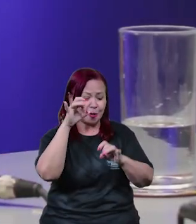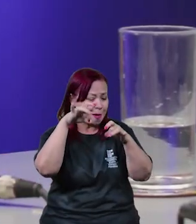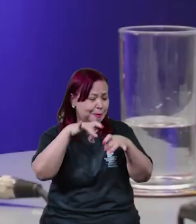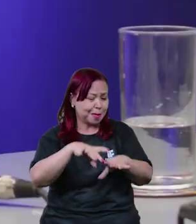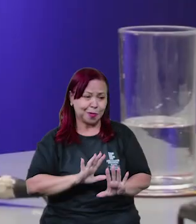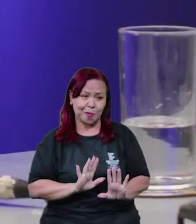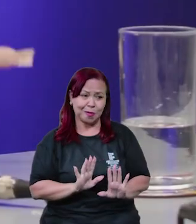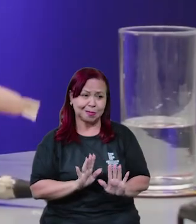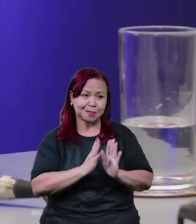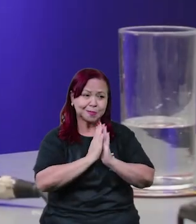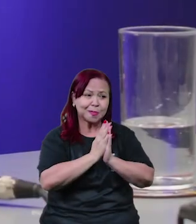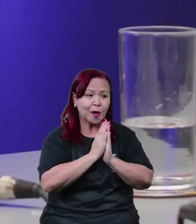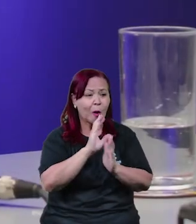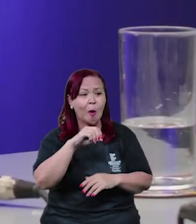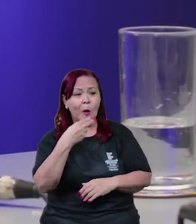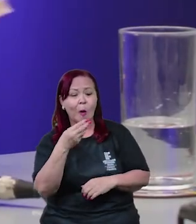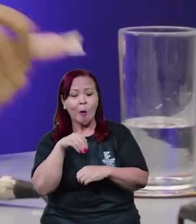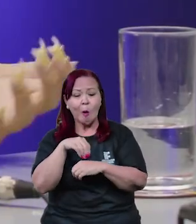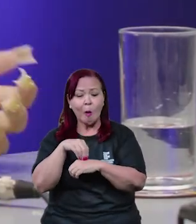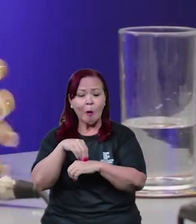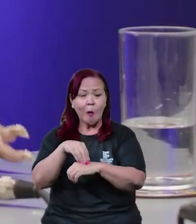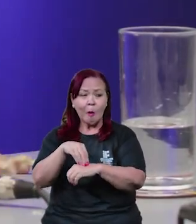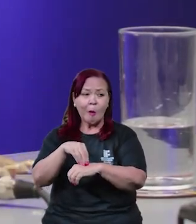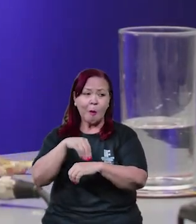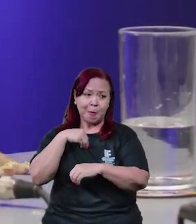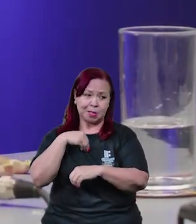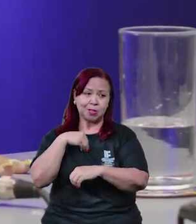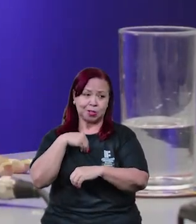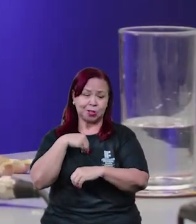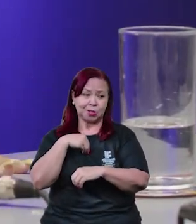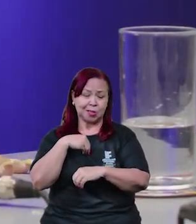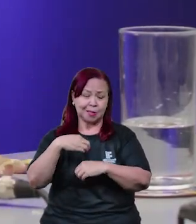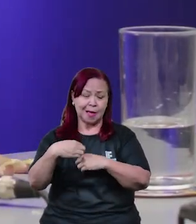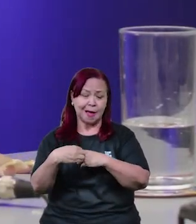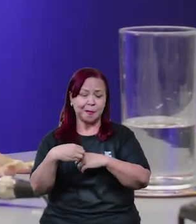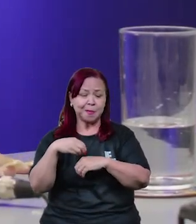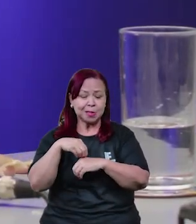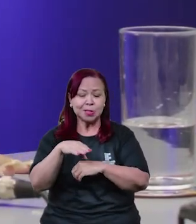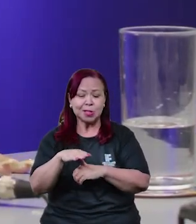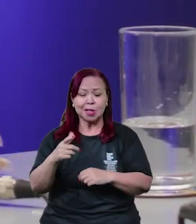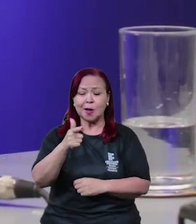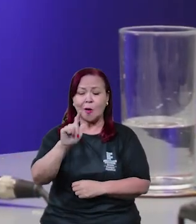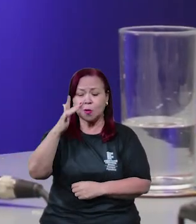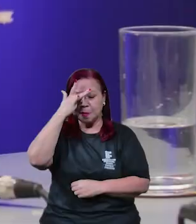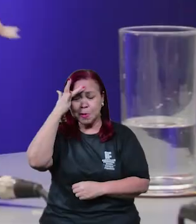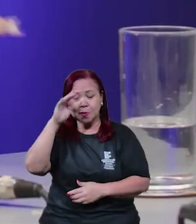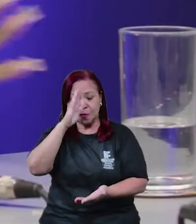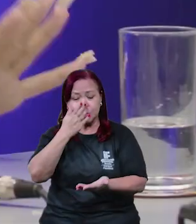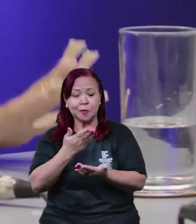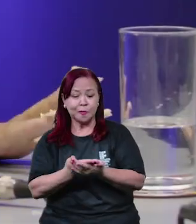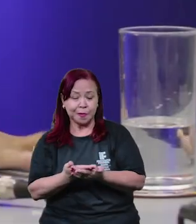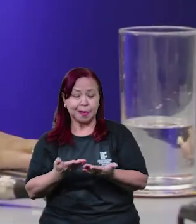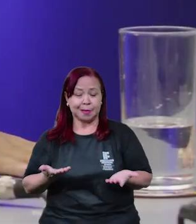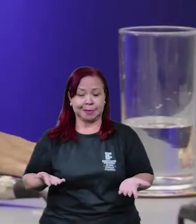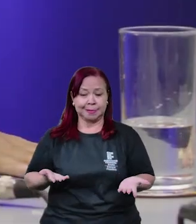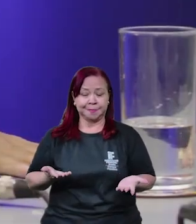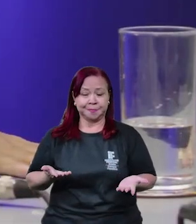comigo, não. E ou então me indica outra pessoa, então já que você vai parar em quem você confia, aí também é um lugar de